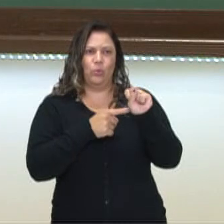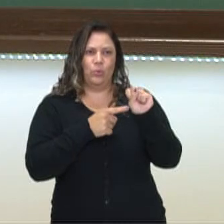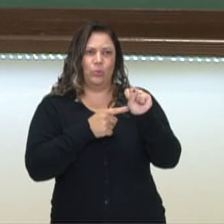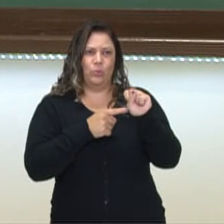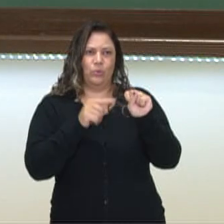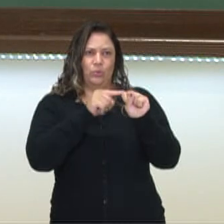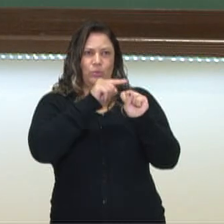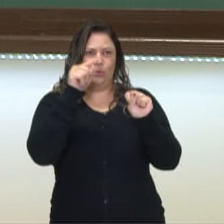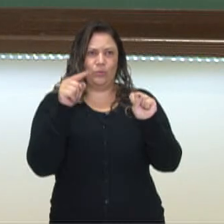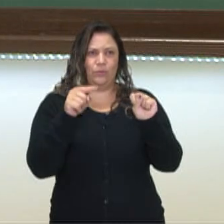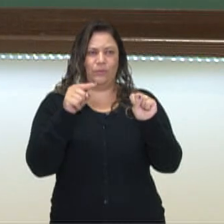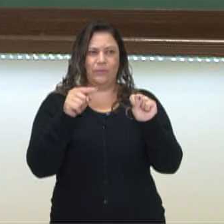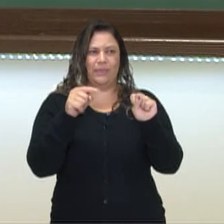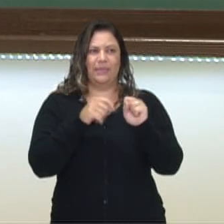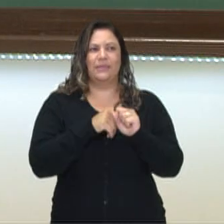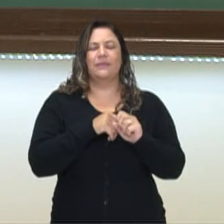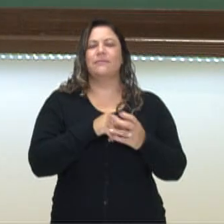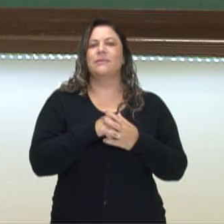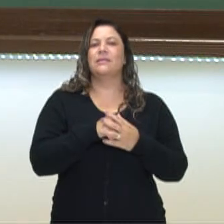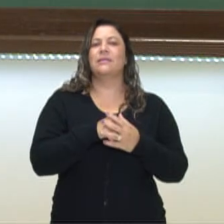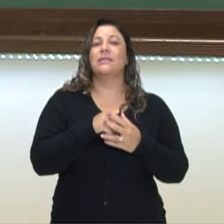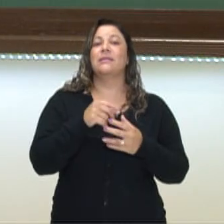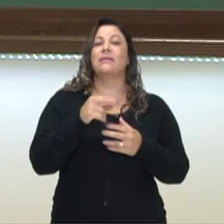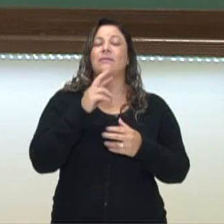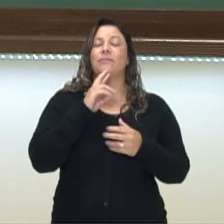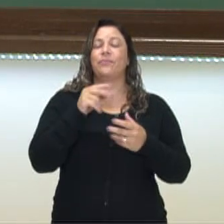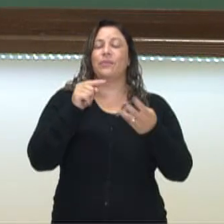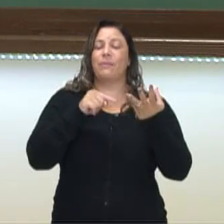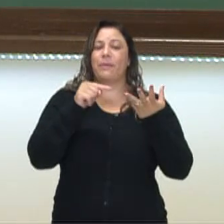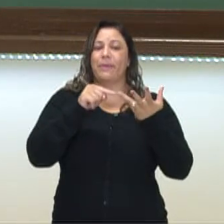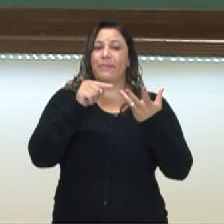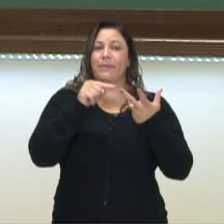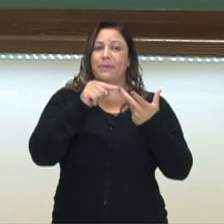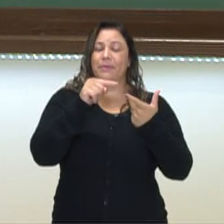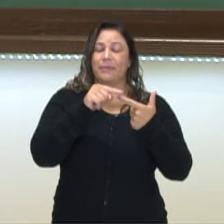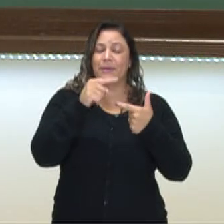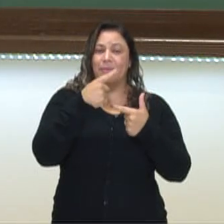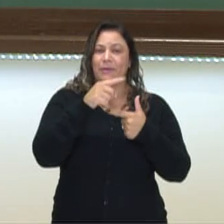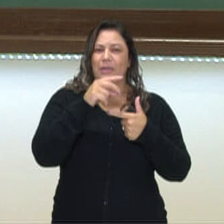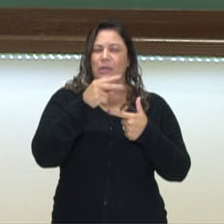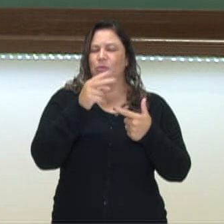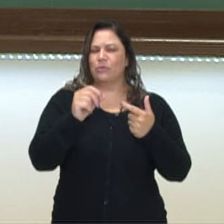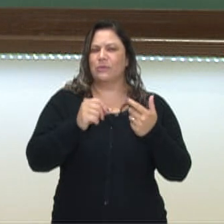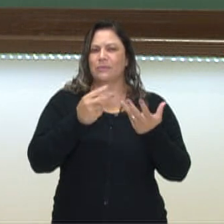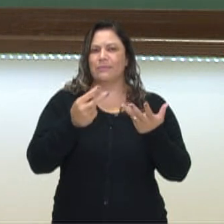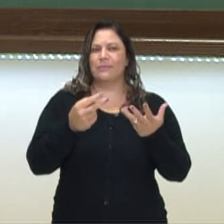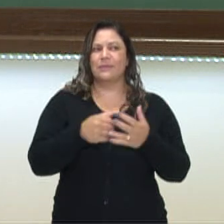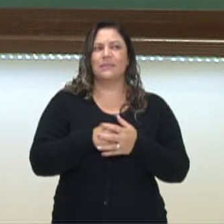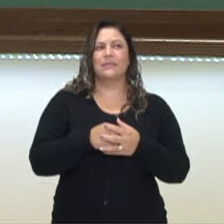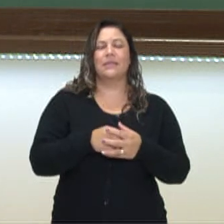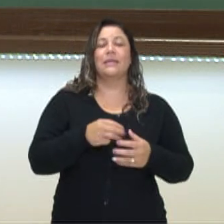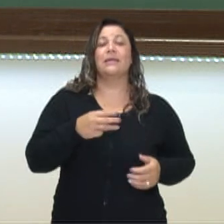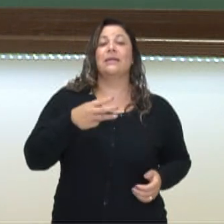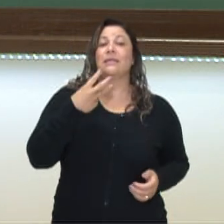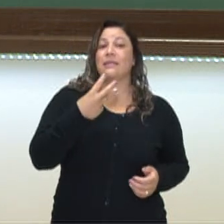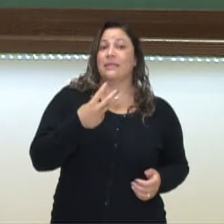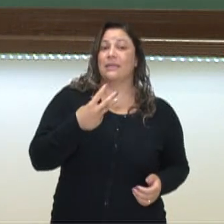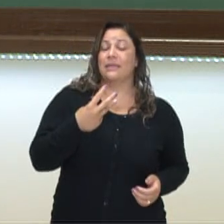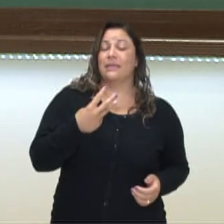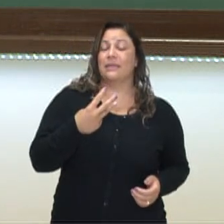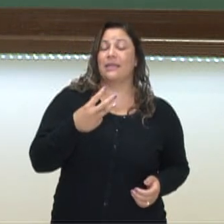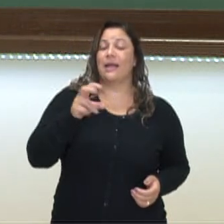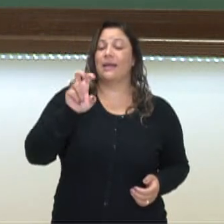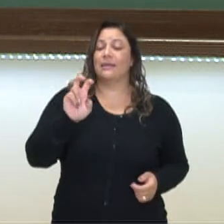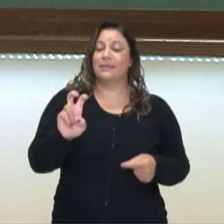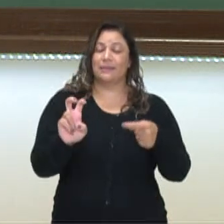dias. Então, 28 com mais 7, 28, 29, 30, 31, 32, 33,